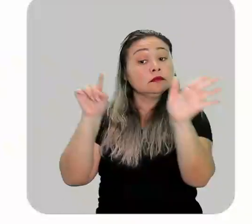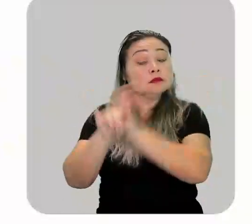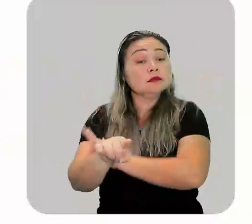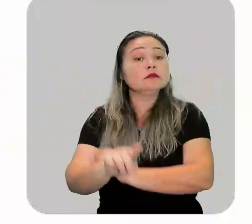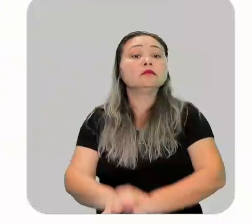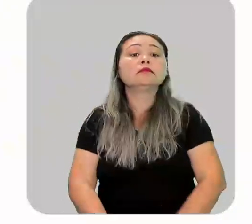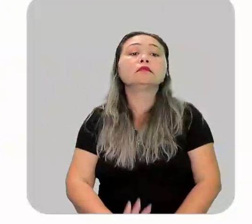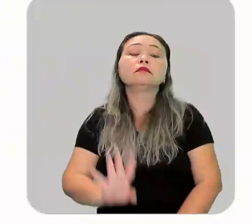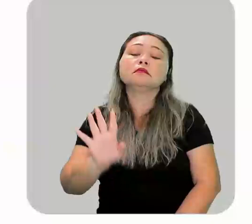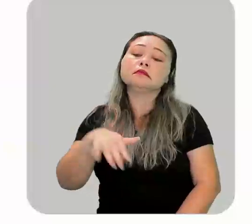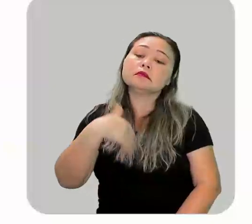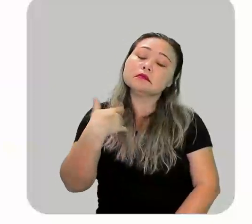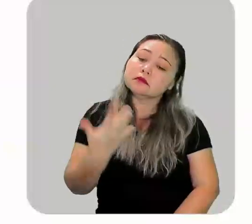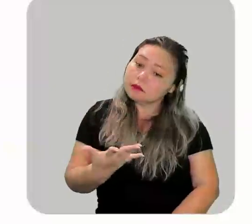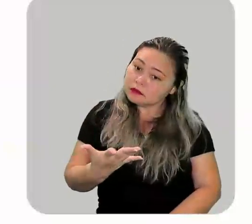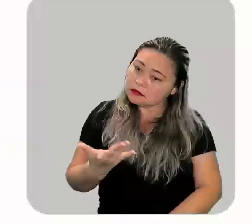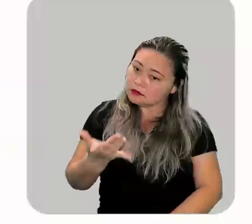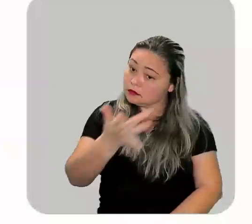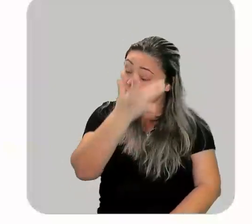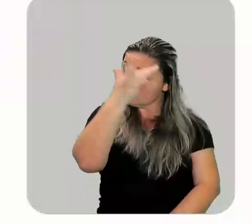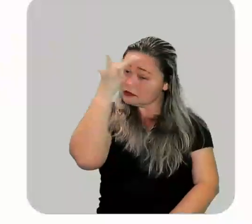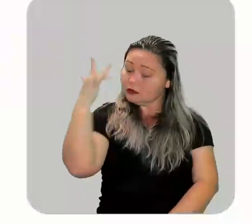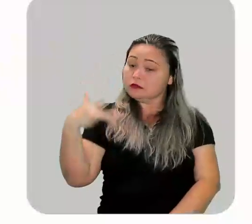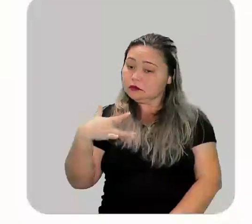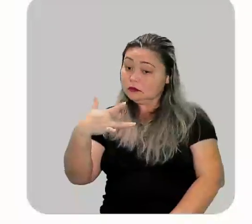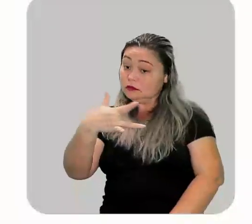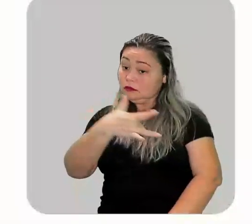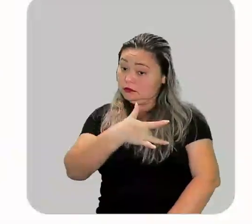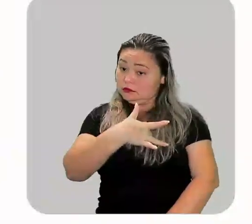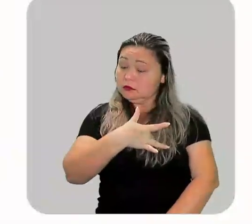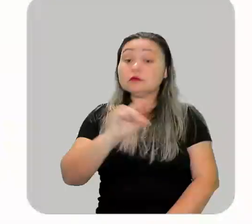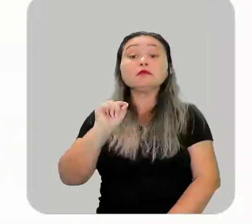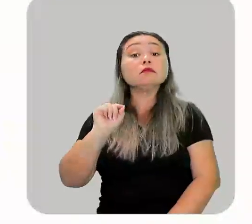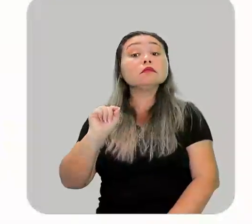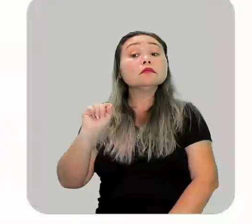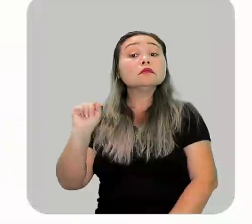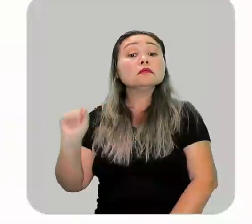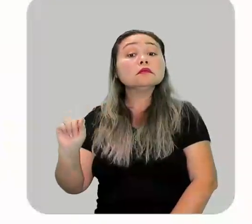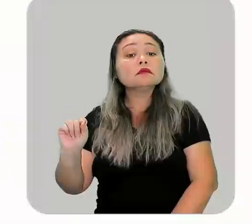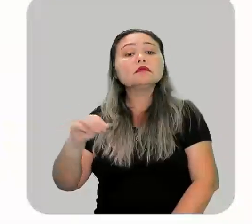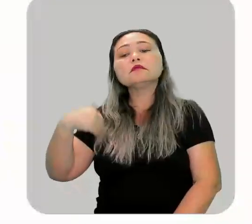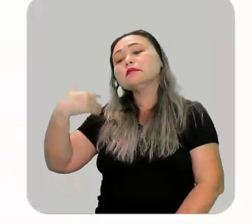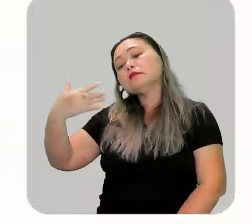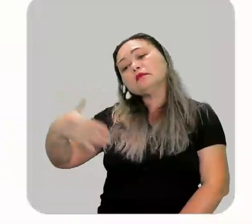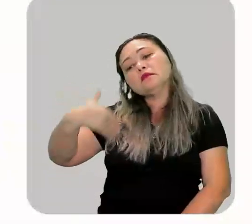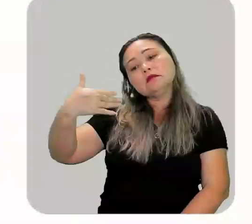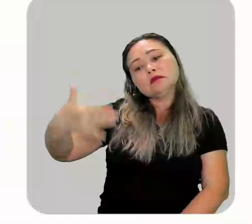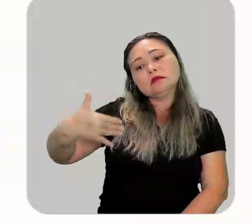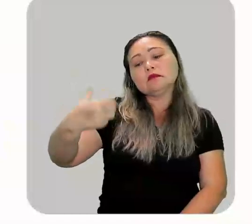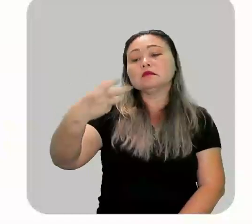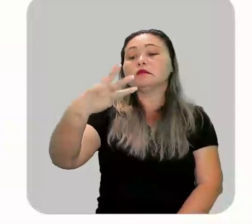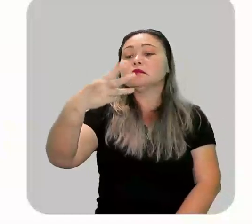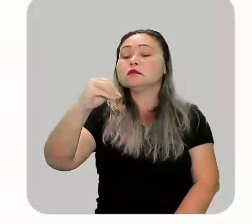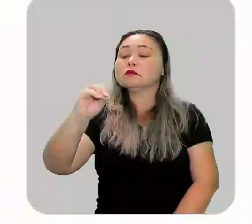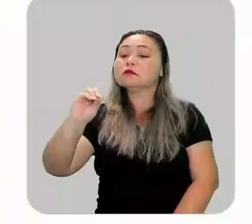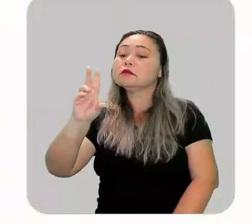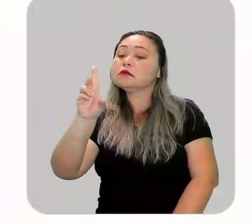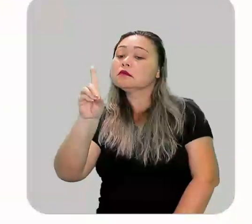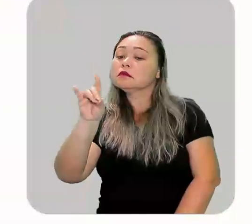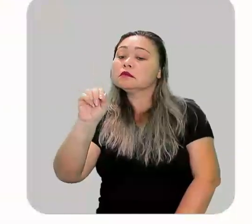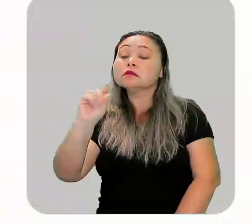Pergunta-se. Considere uma pessoa saudável que, no decorrer de 30